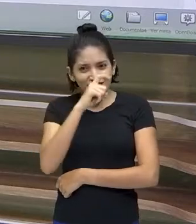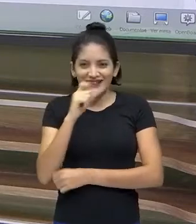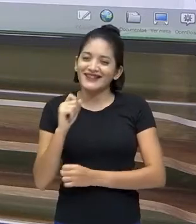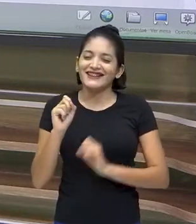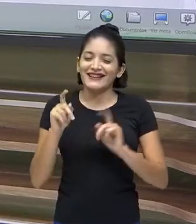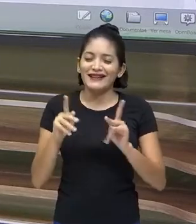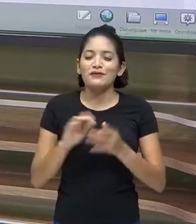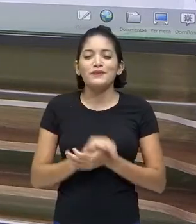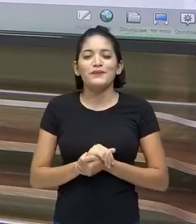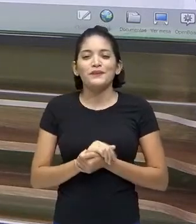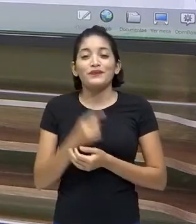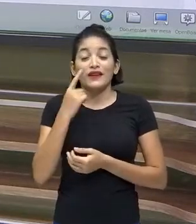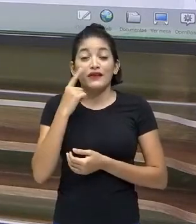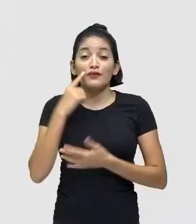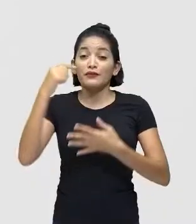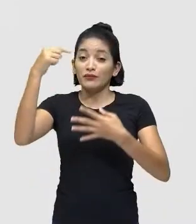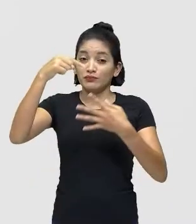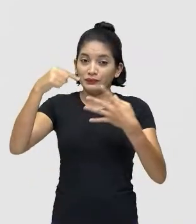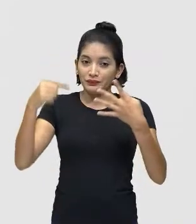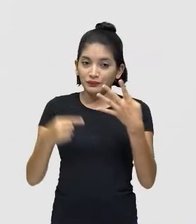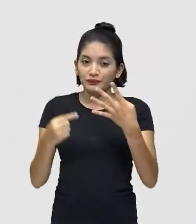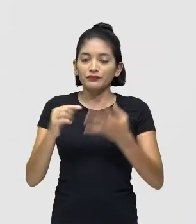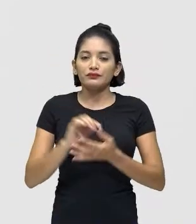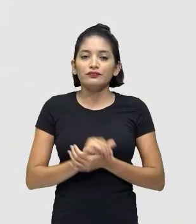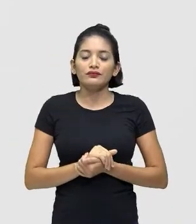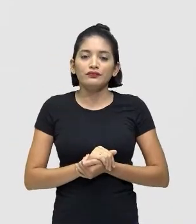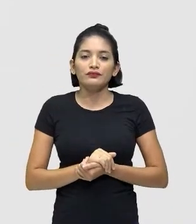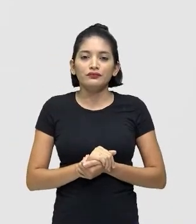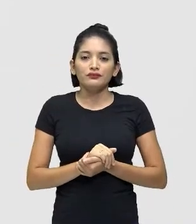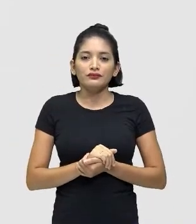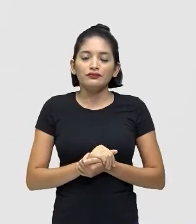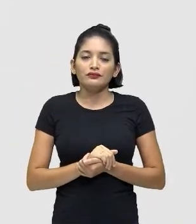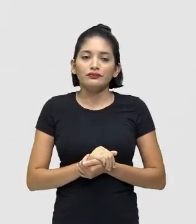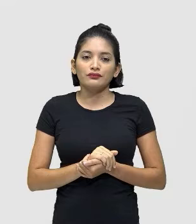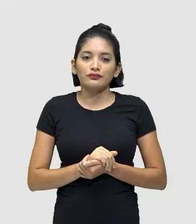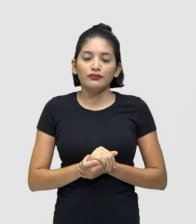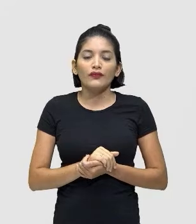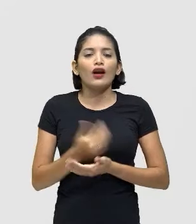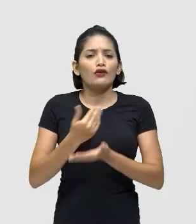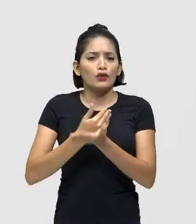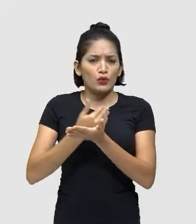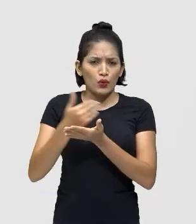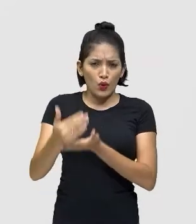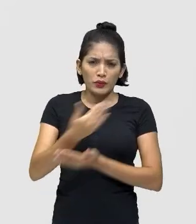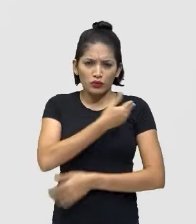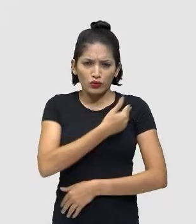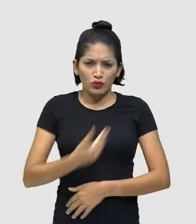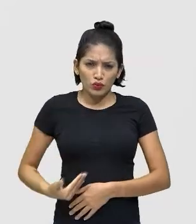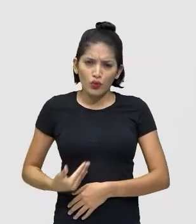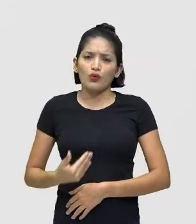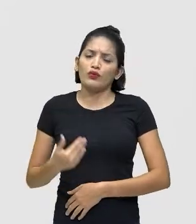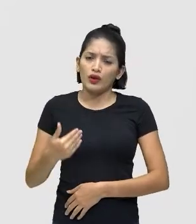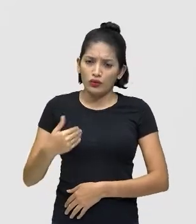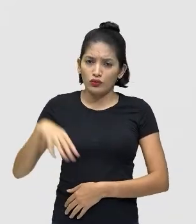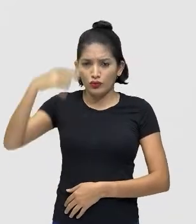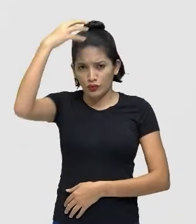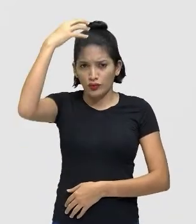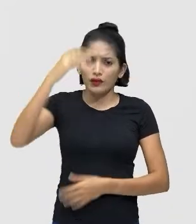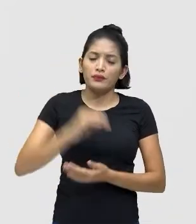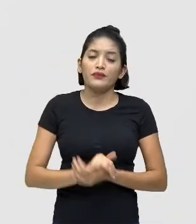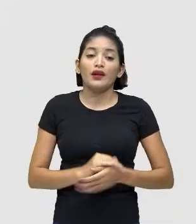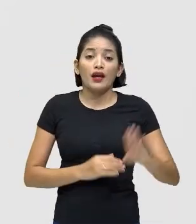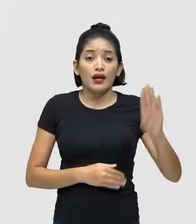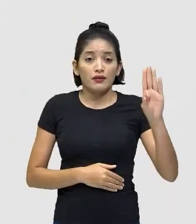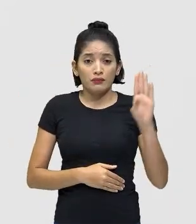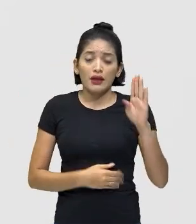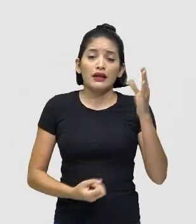então, às nossas alternativas. Olha aí. Início do governo do czar Nicolau II, criação da Igreja Ortodoxa,